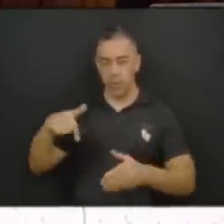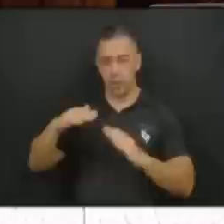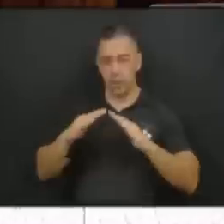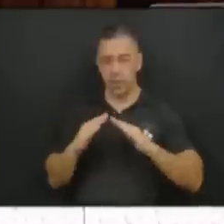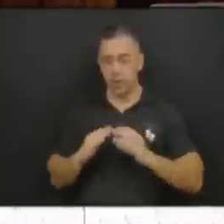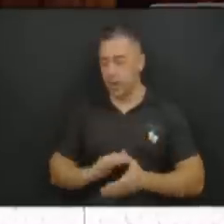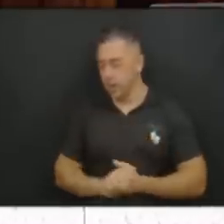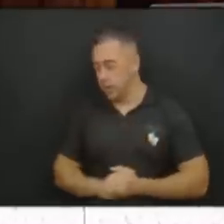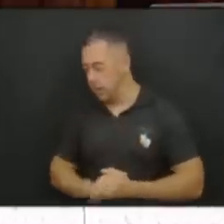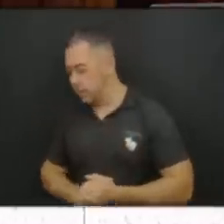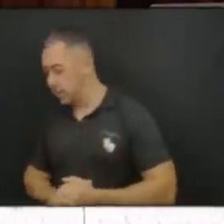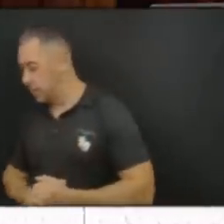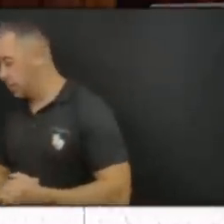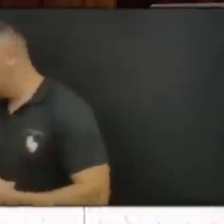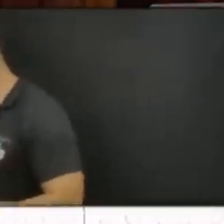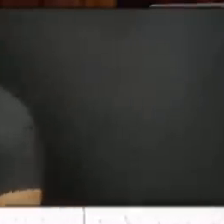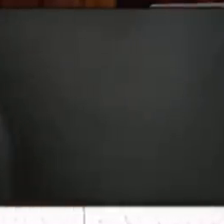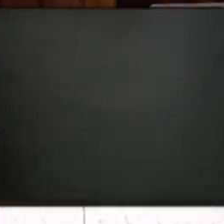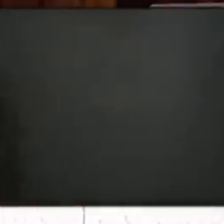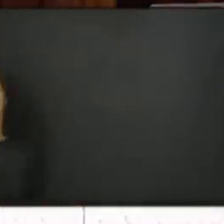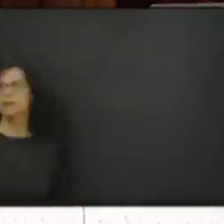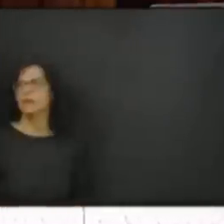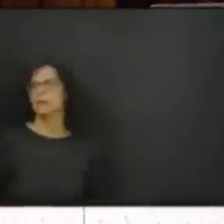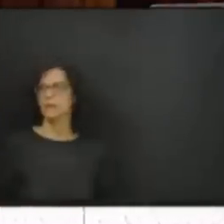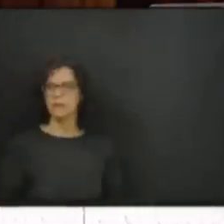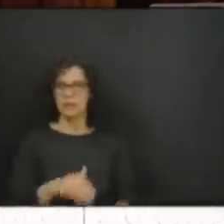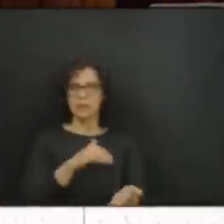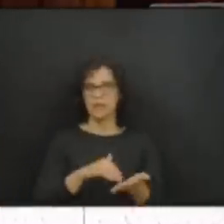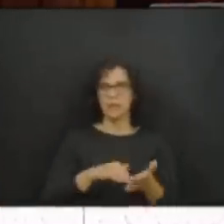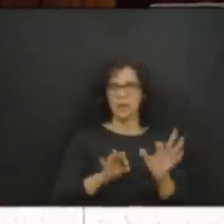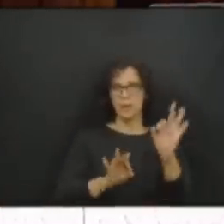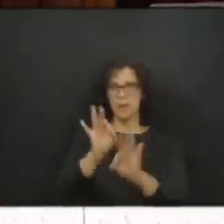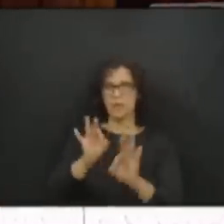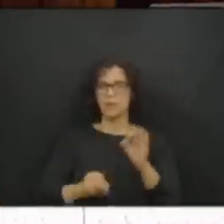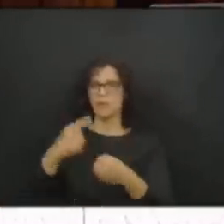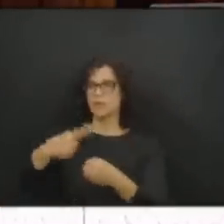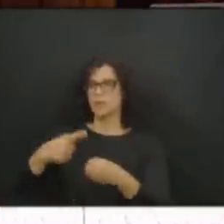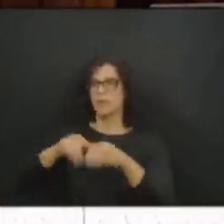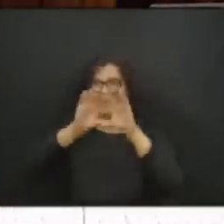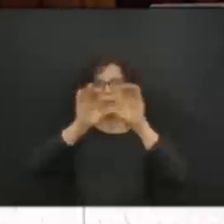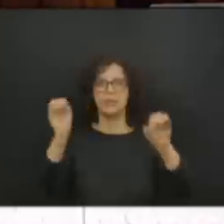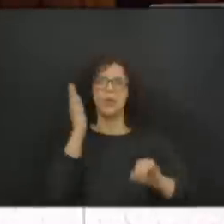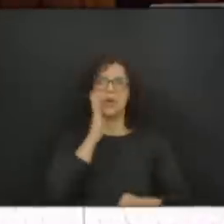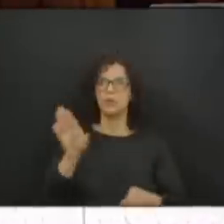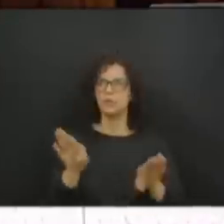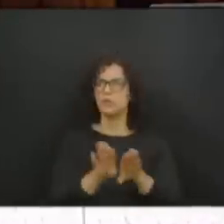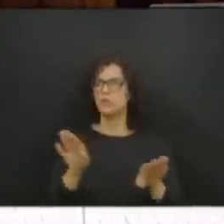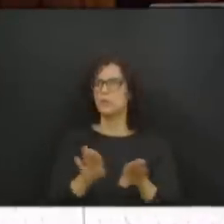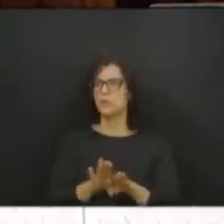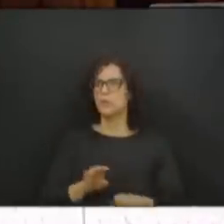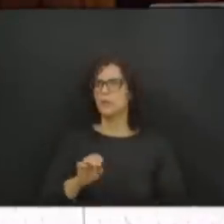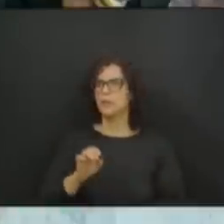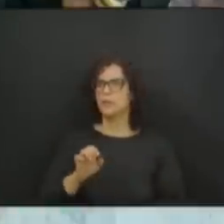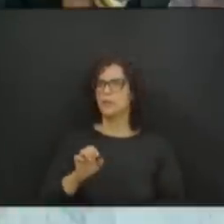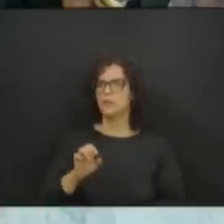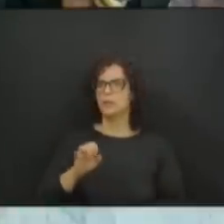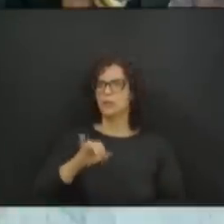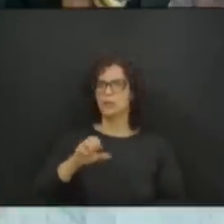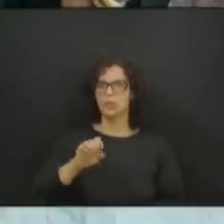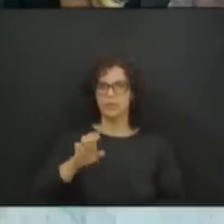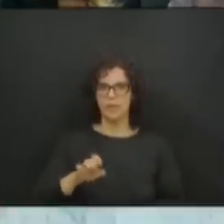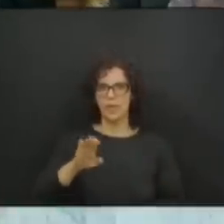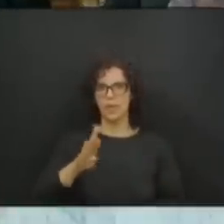casa da mesma forma do secretário de planejamento do Céu Azul senhor eliasar José